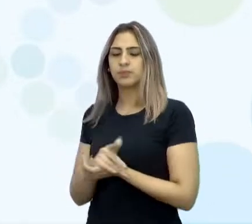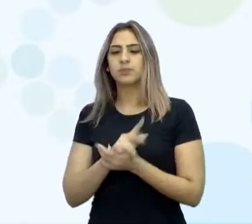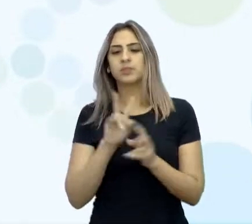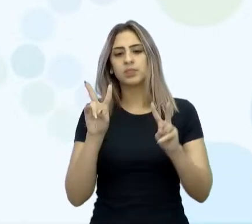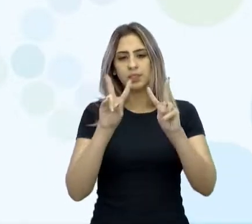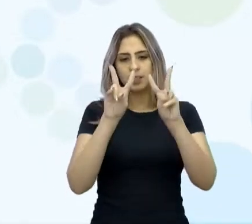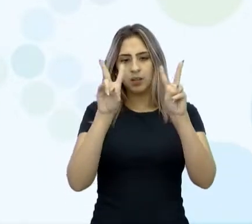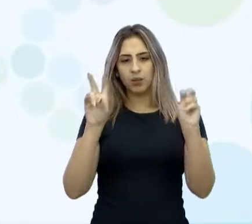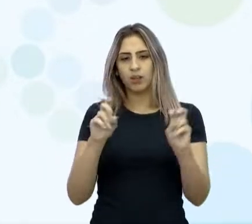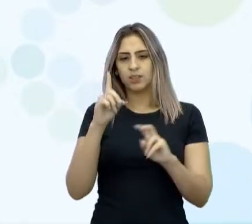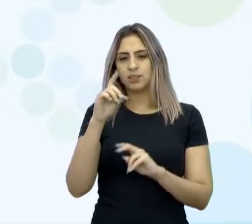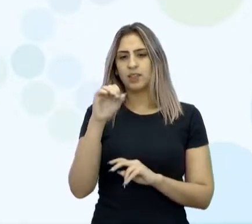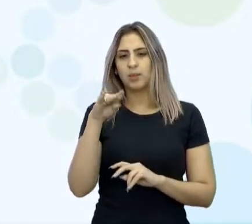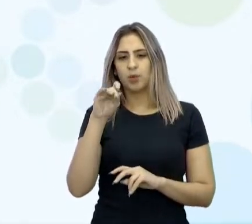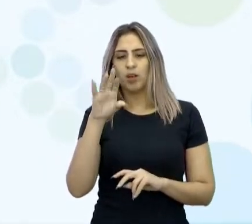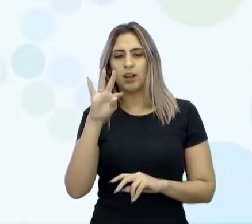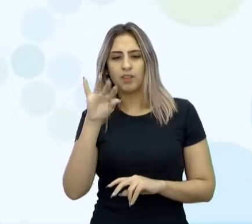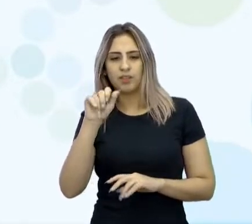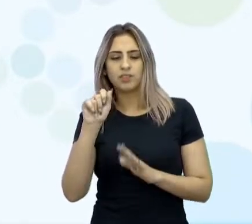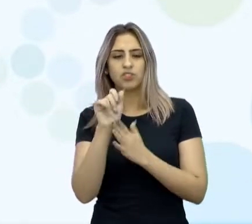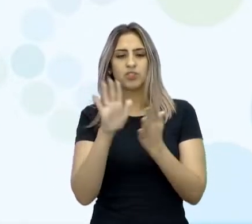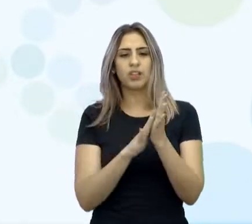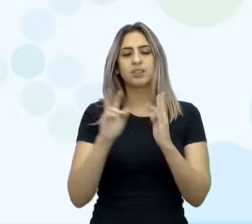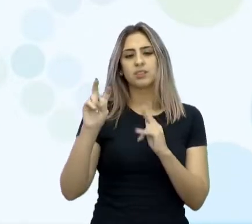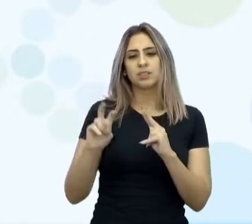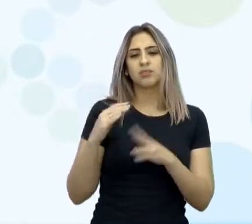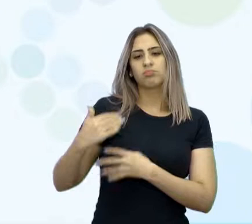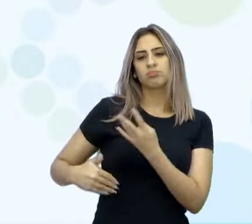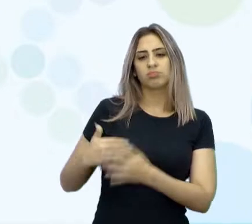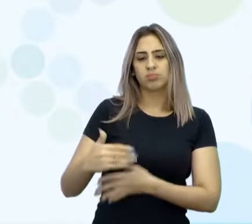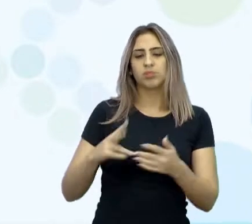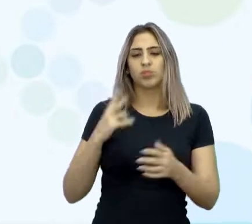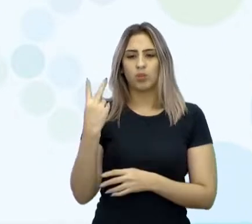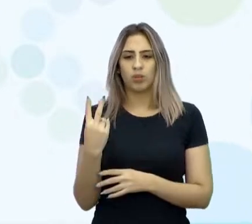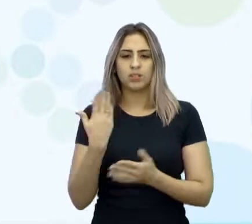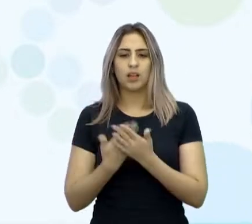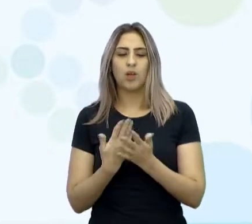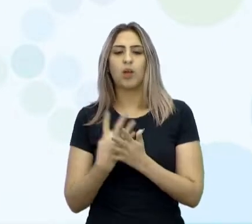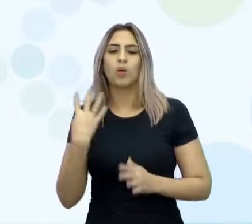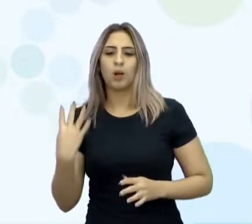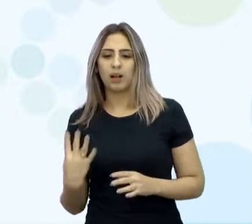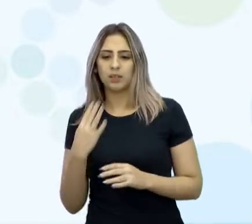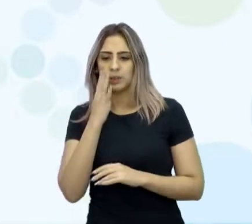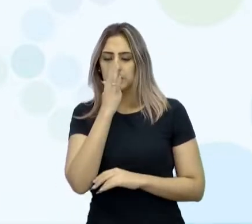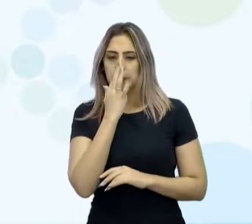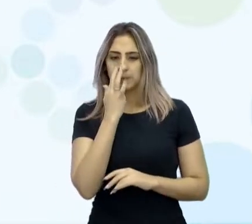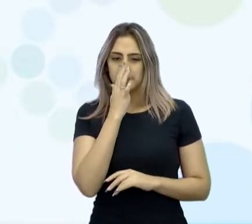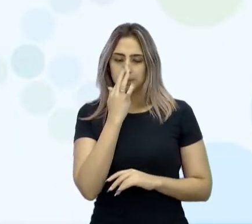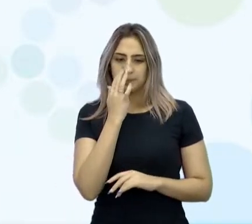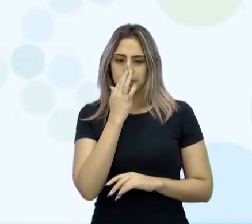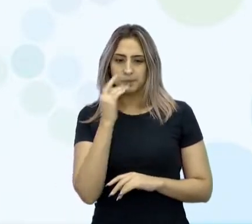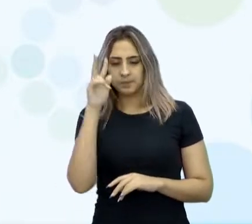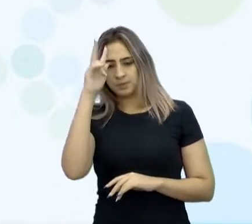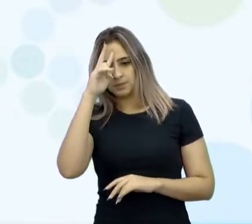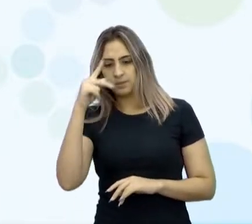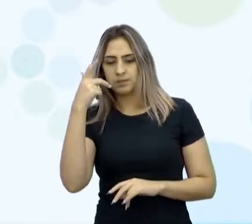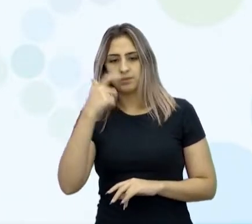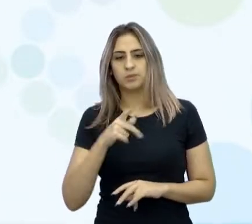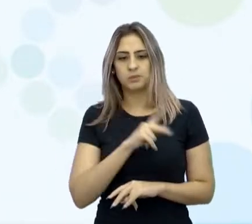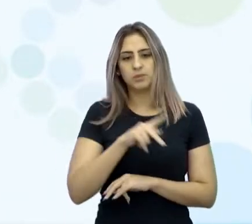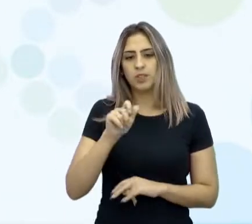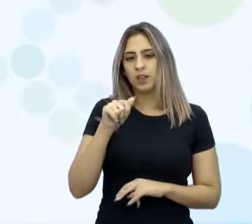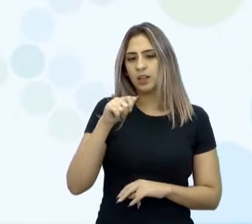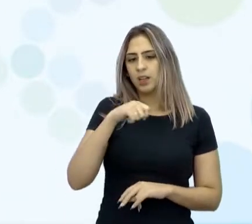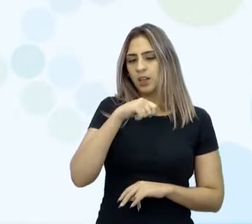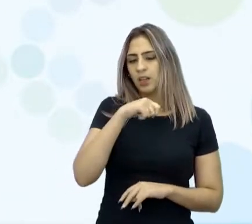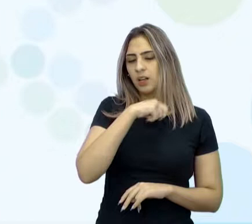Teorias demográficas, atividade 5, desenvolvimento 2. Aula 4, né? Lembrando aí que eu sou o professor Antônio